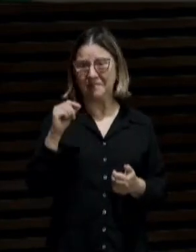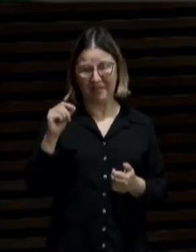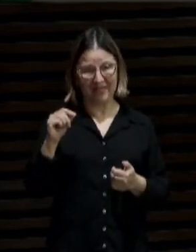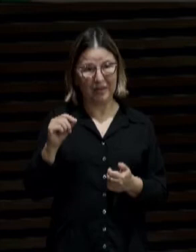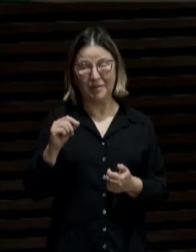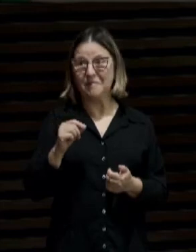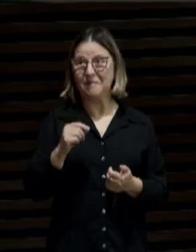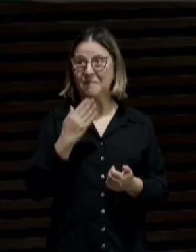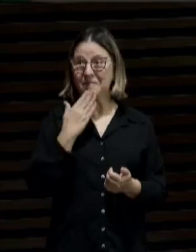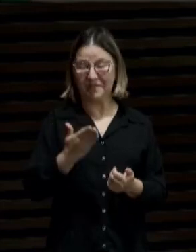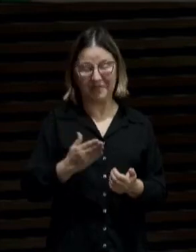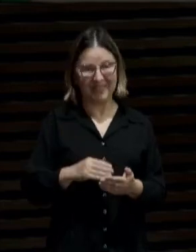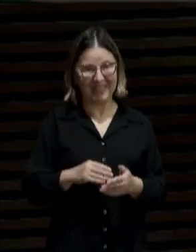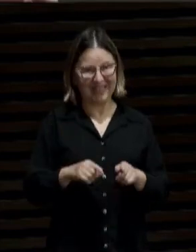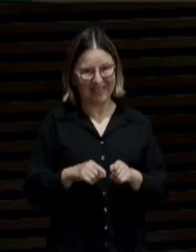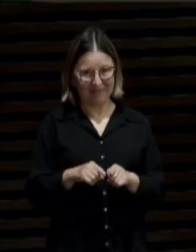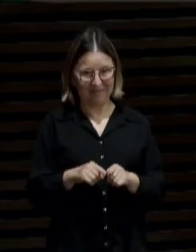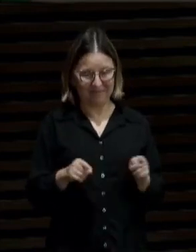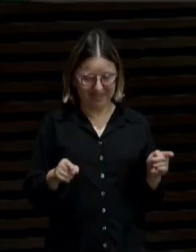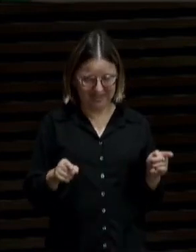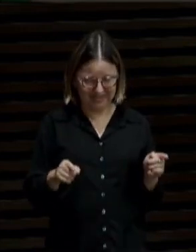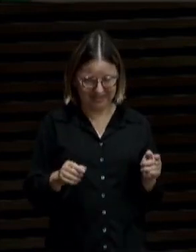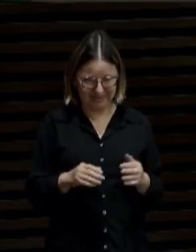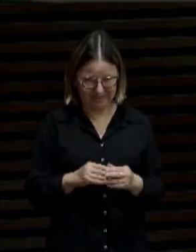falar, basta. Não dá mais.